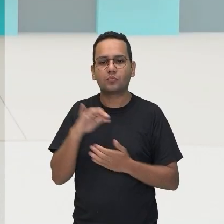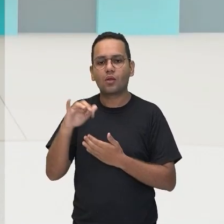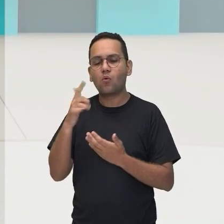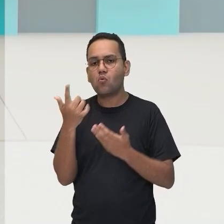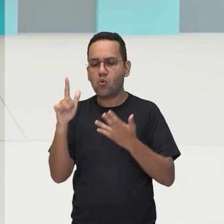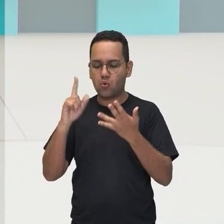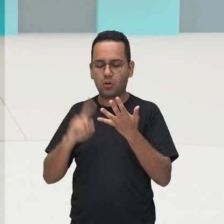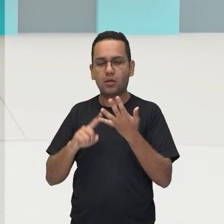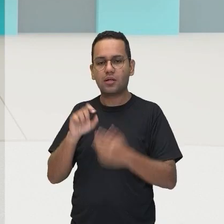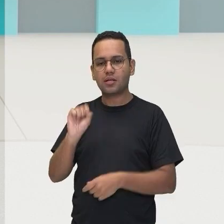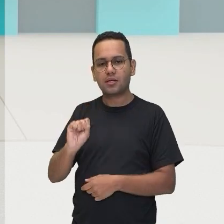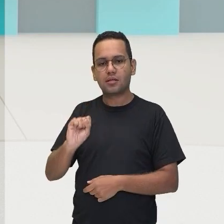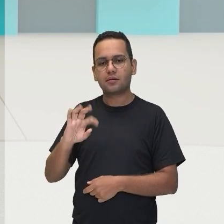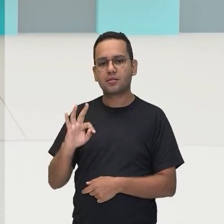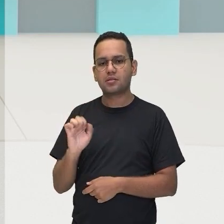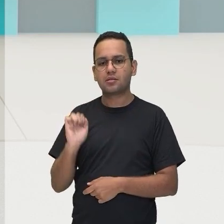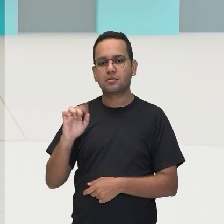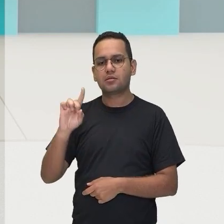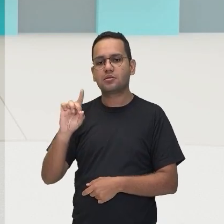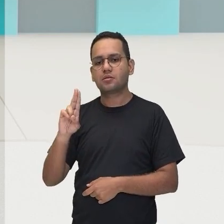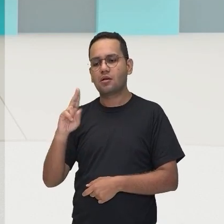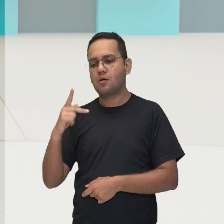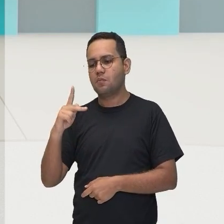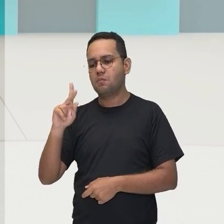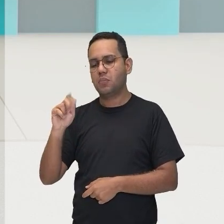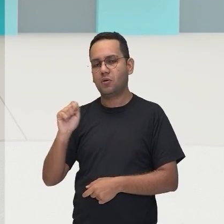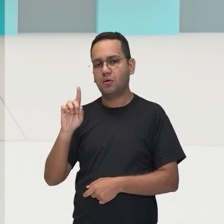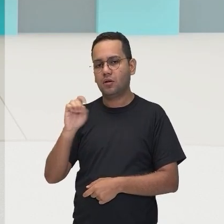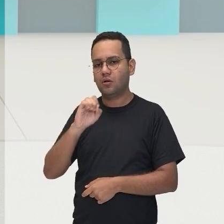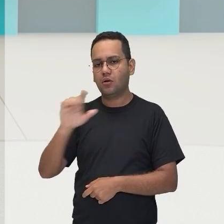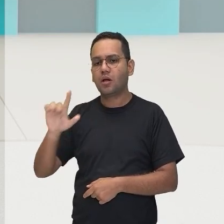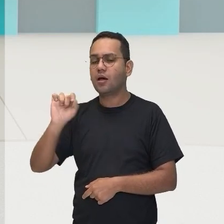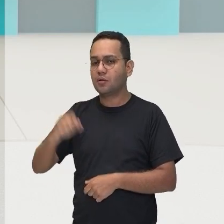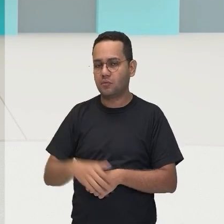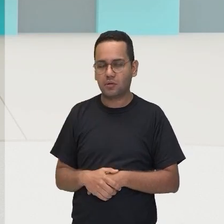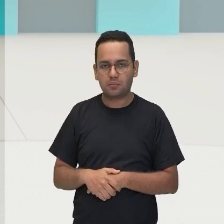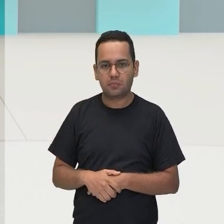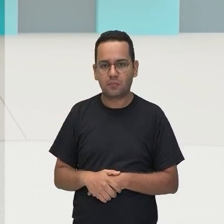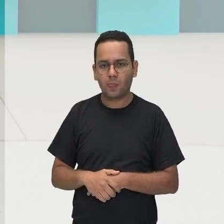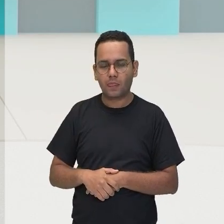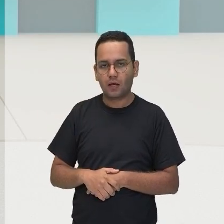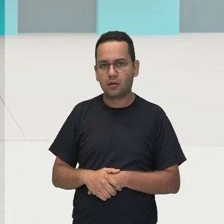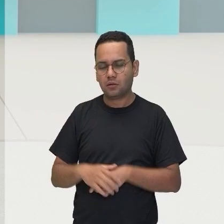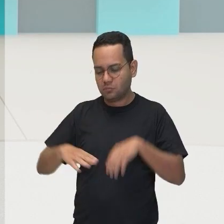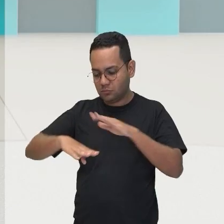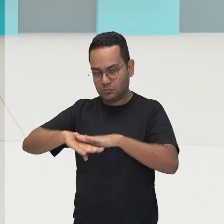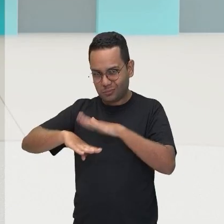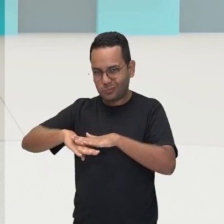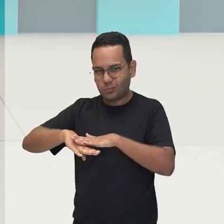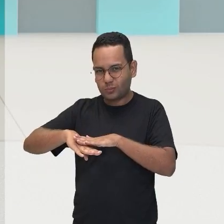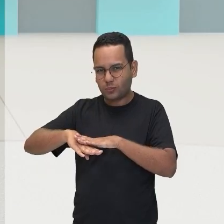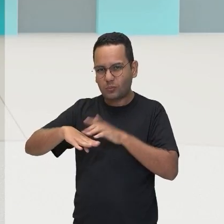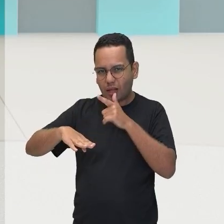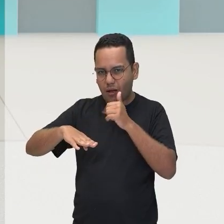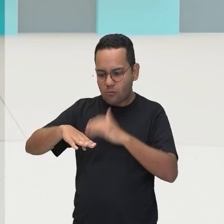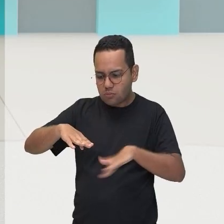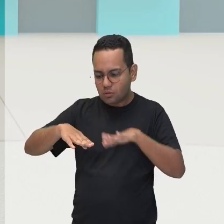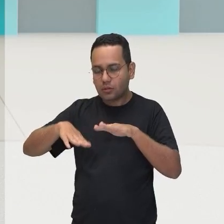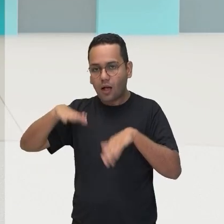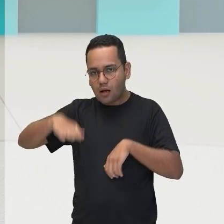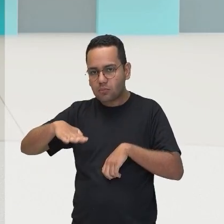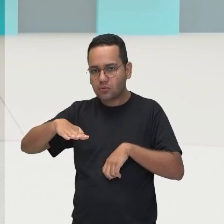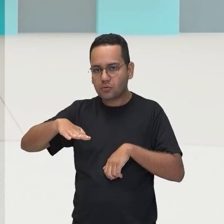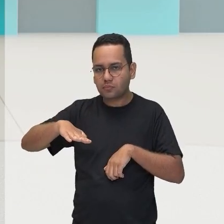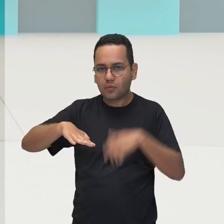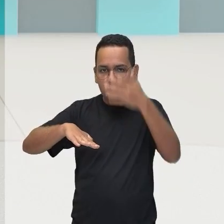SUP, né, utiliza ali uma prancha, como se fosse uma prancha de surf, né, onde você vai se equilibrar em cima dessa prancha